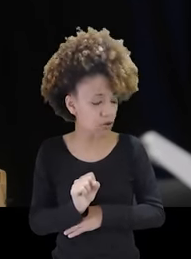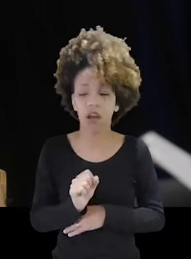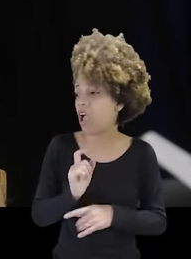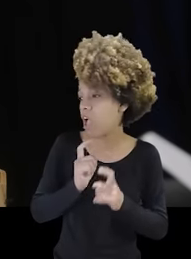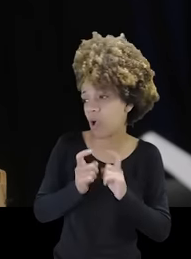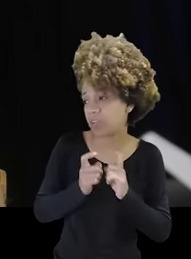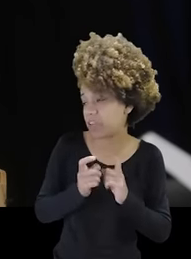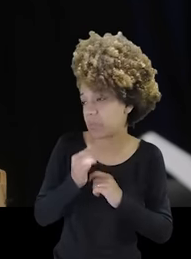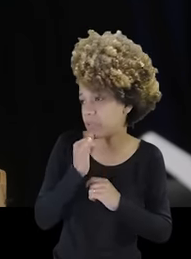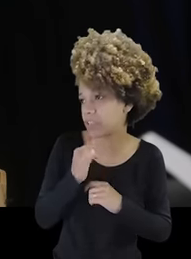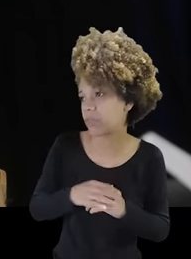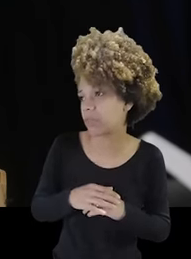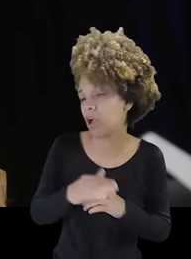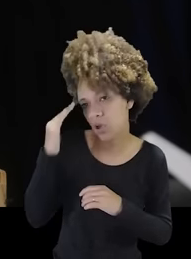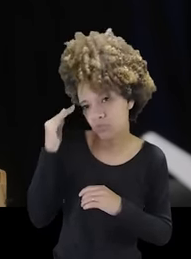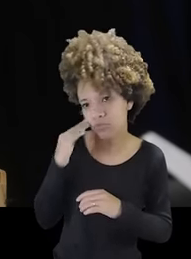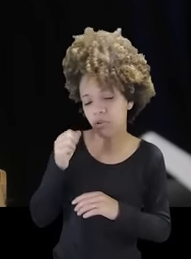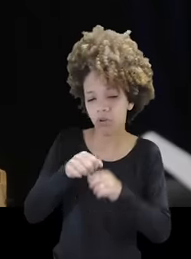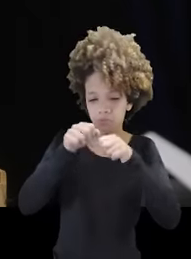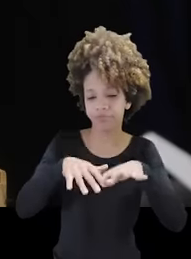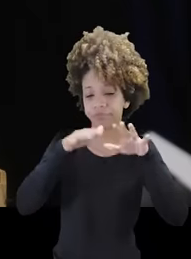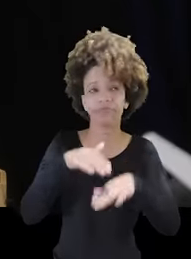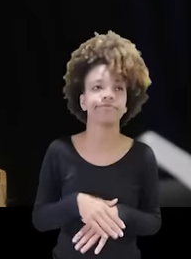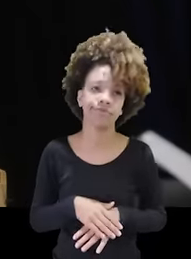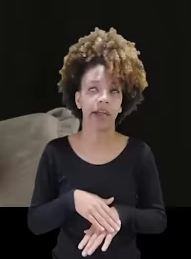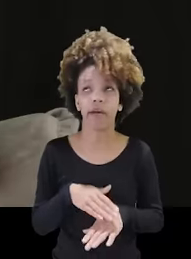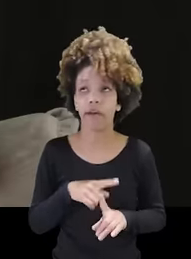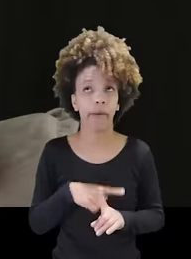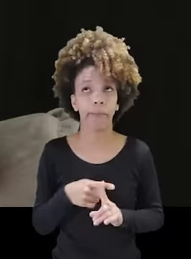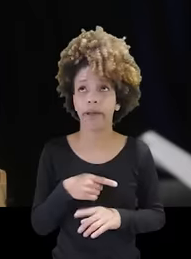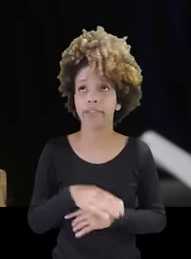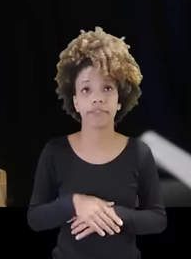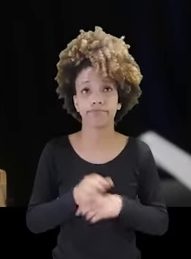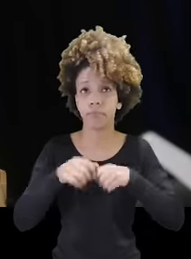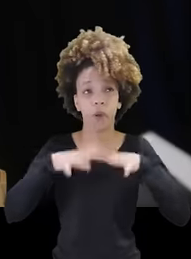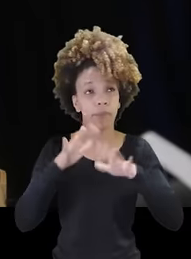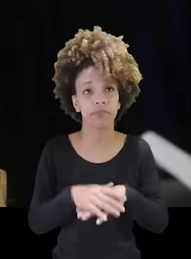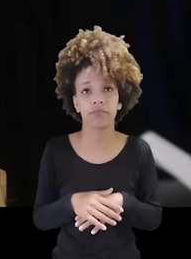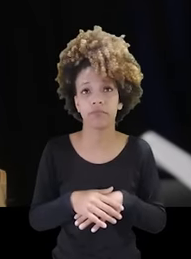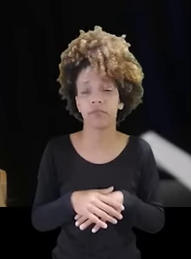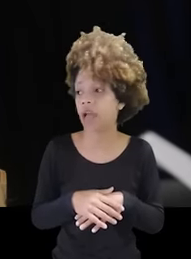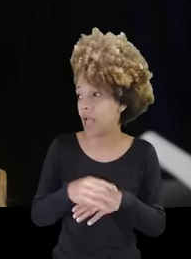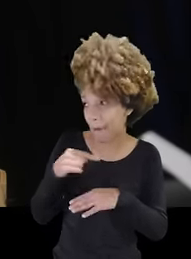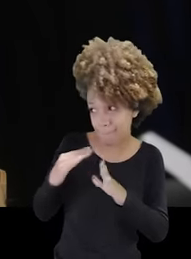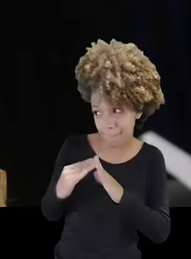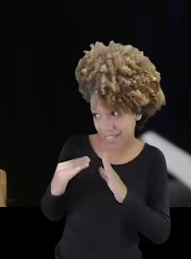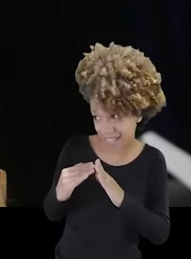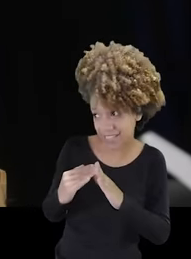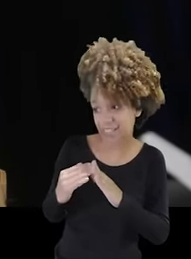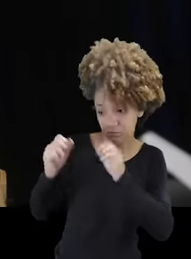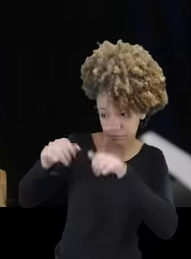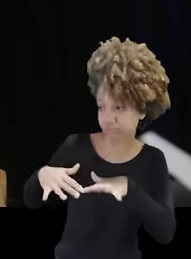mas uma reunião é que nem o ai Cora do Norte soltou míssil Ah mas míssil tá bom o dia que saiu míssil aqui na minha casa